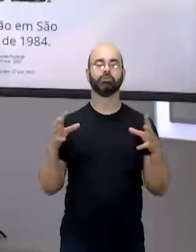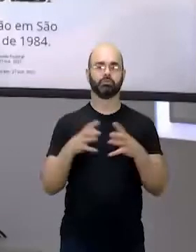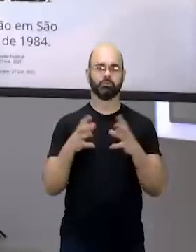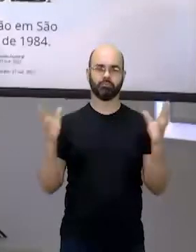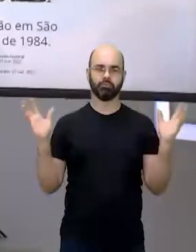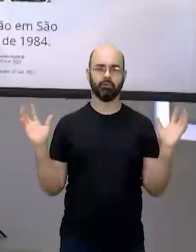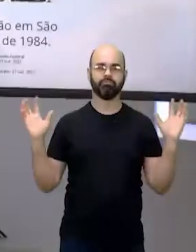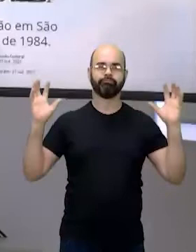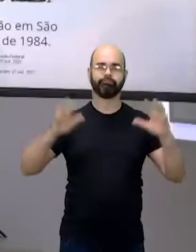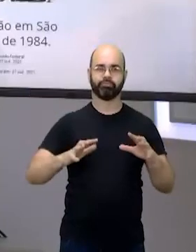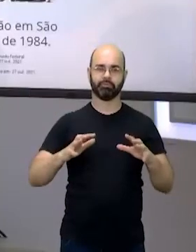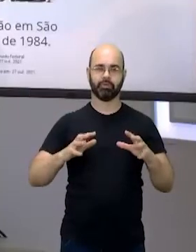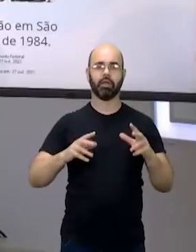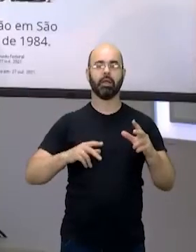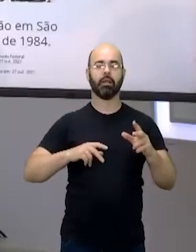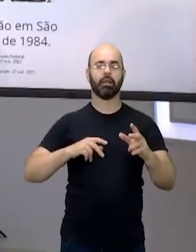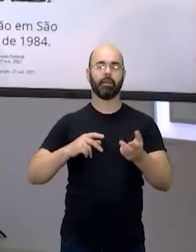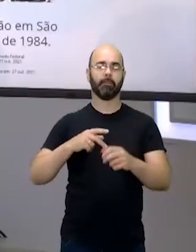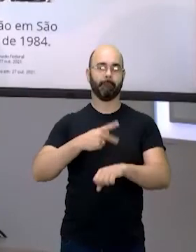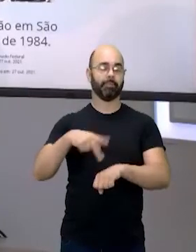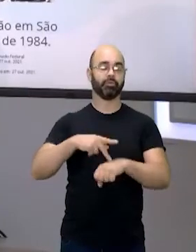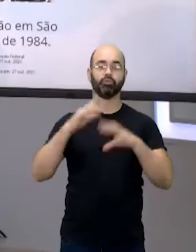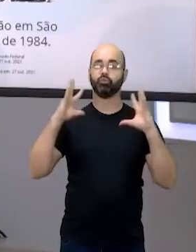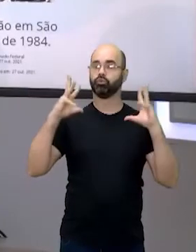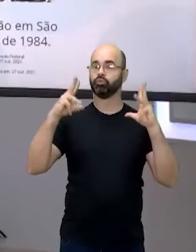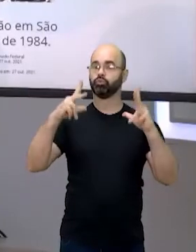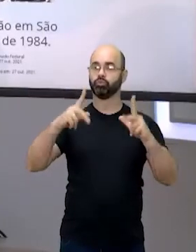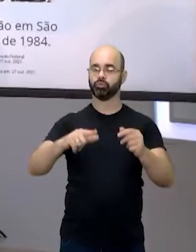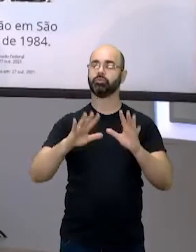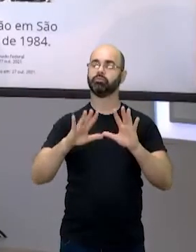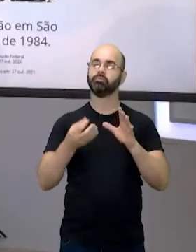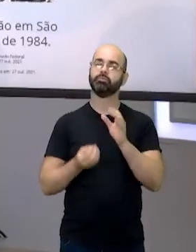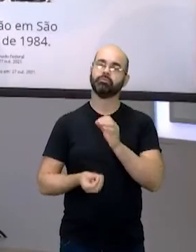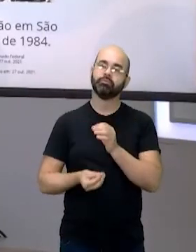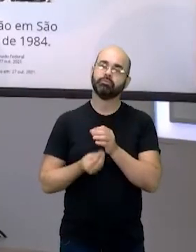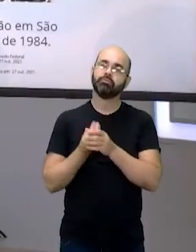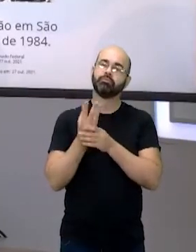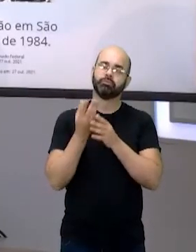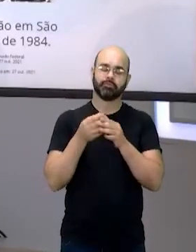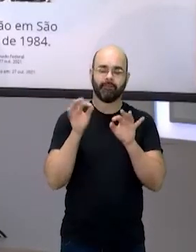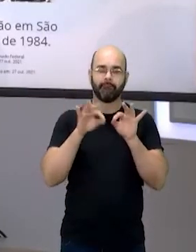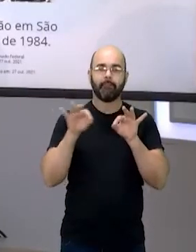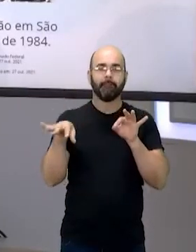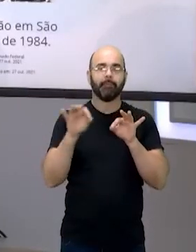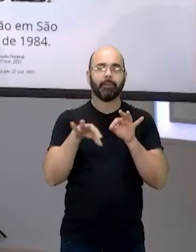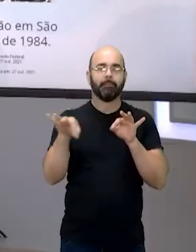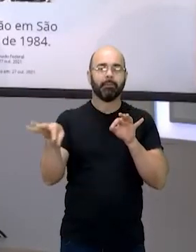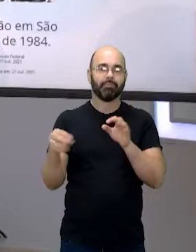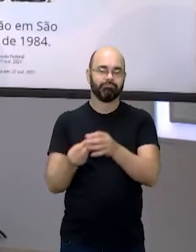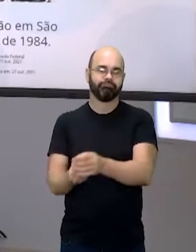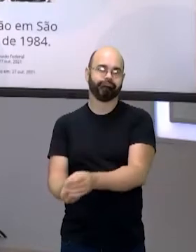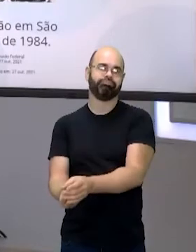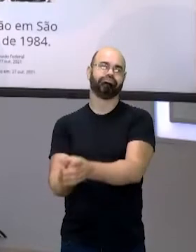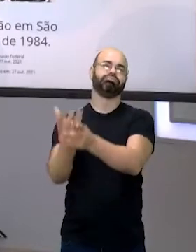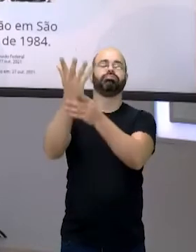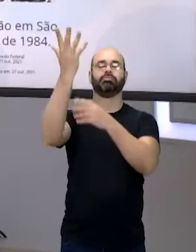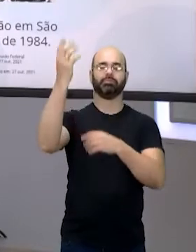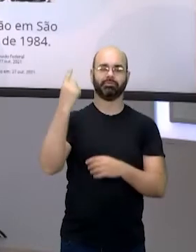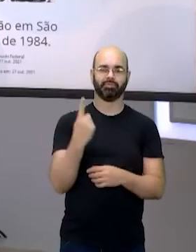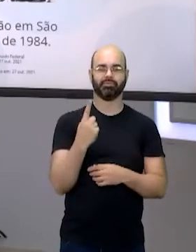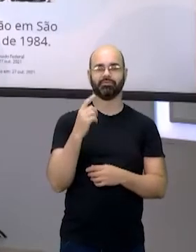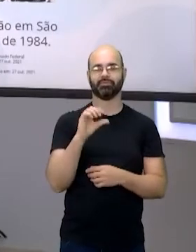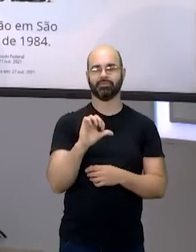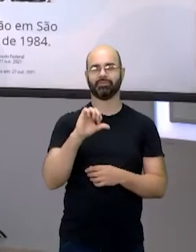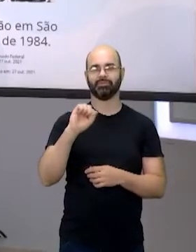país inteiro, eu até comentei que eu estava lá, mas ela criou sementes que depois brotam na Constituição de 88